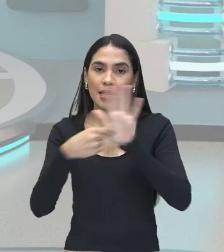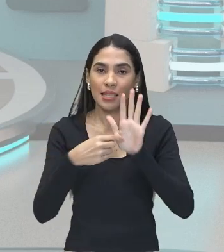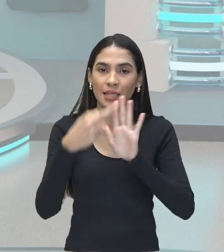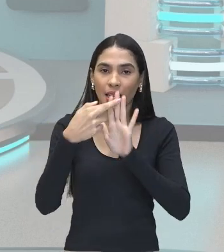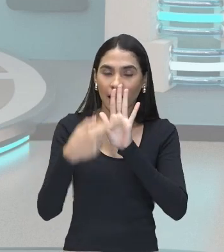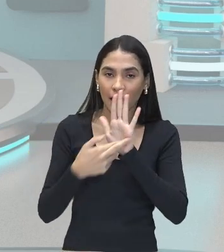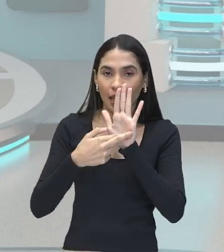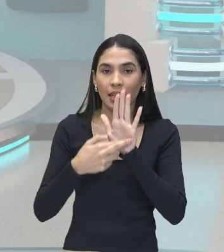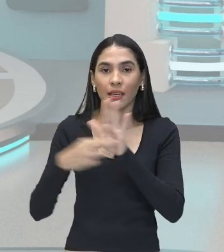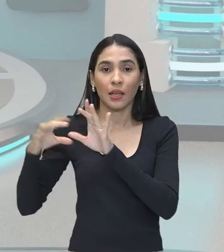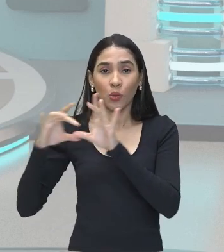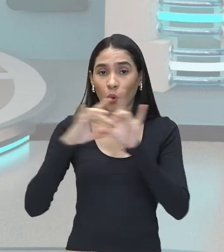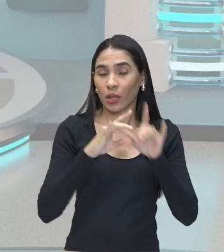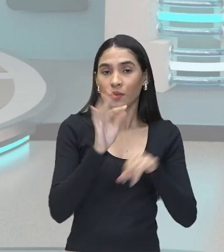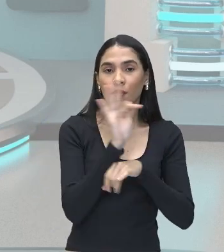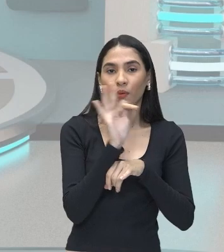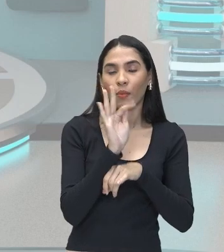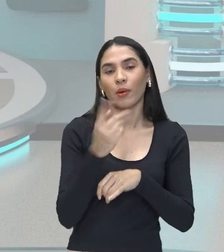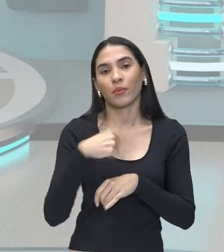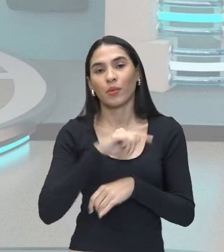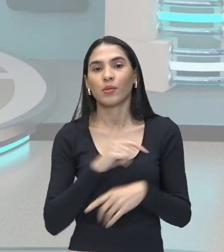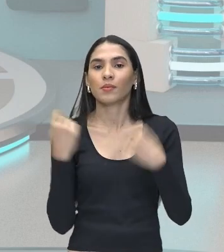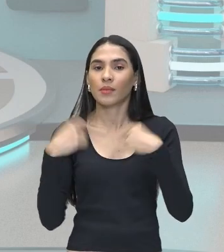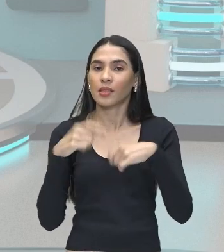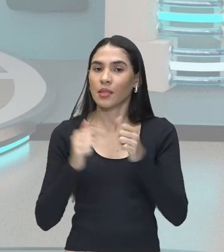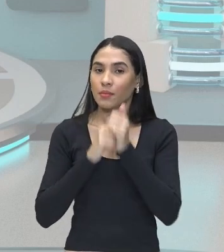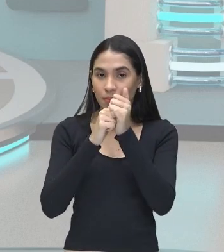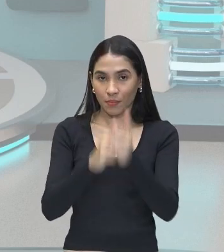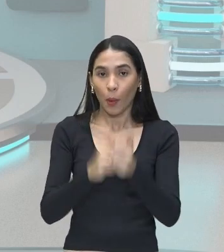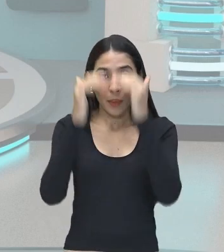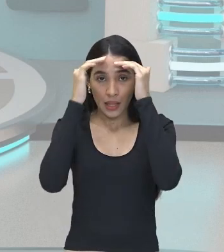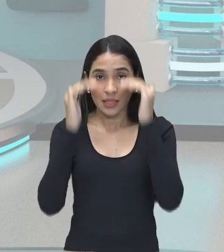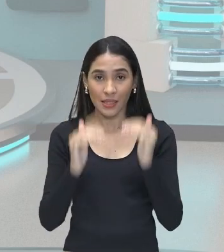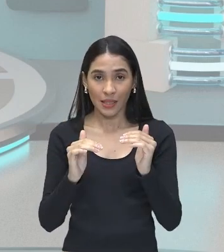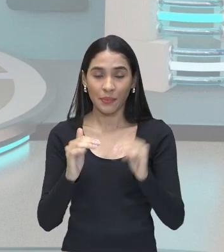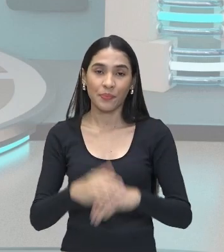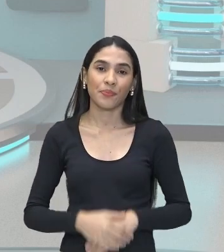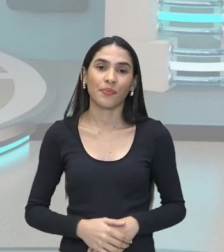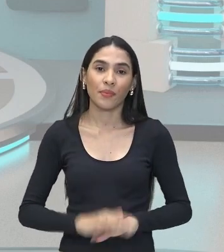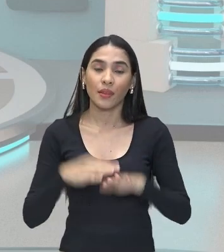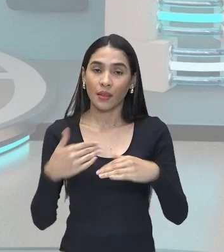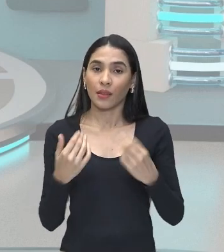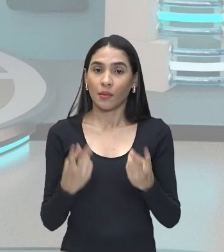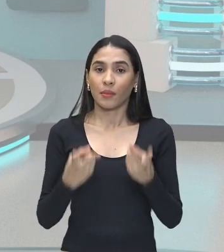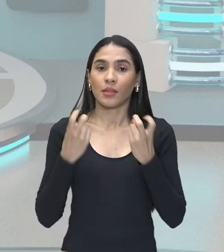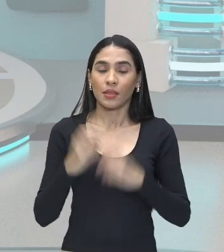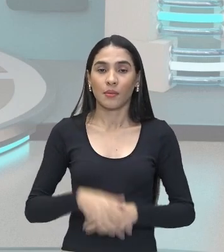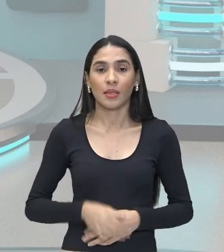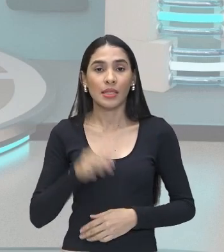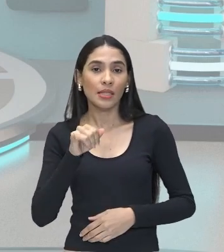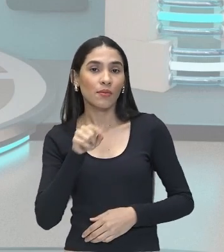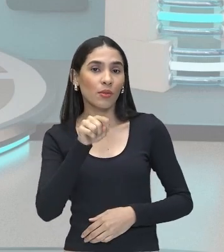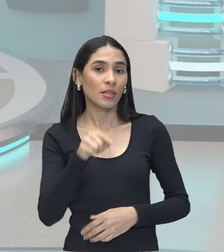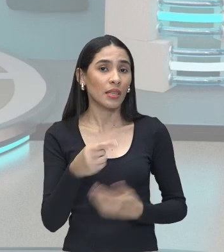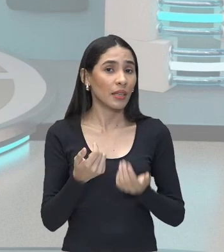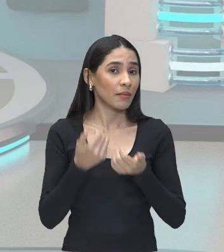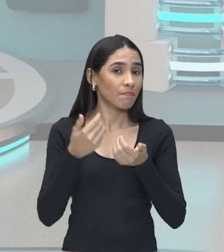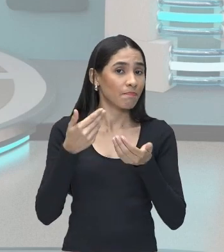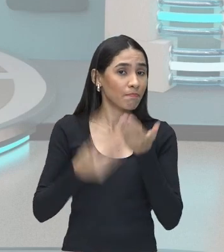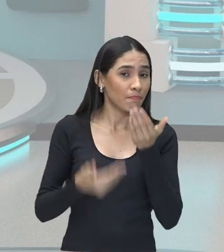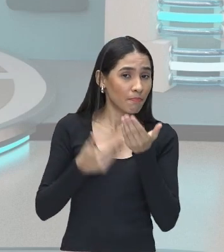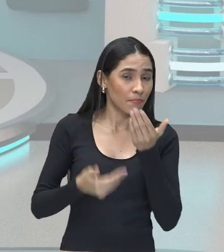em contextos formais nós devemos seguir essas regras, ok? Perceba que se você não segue, você vai